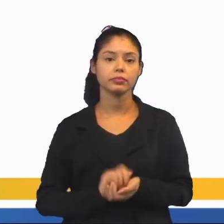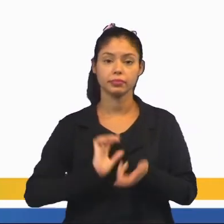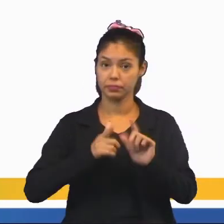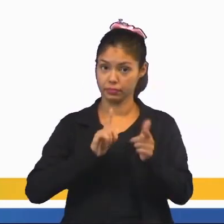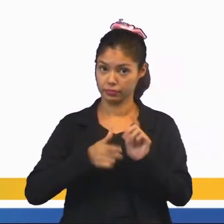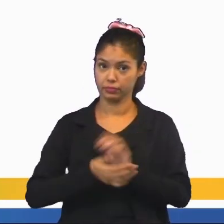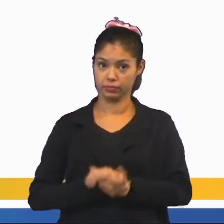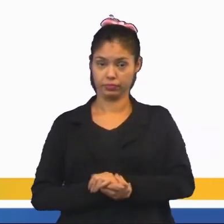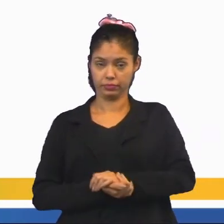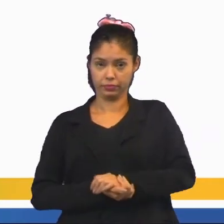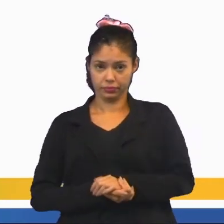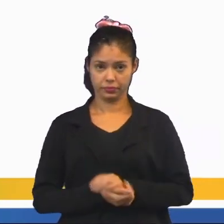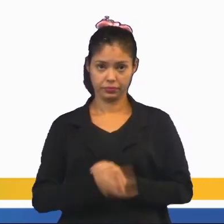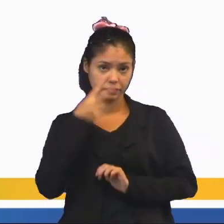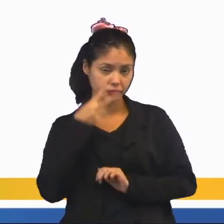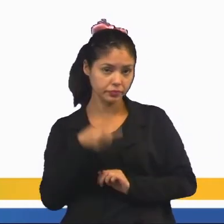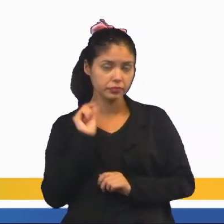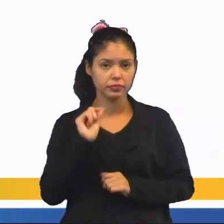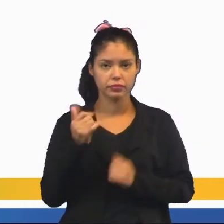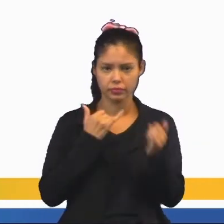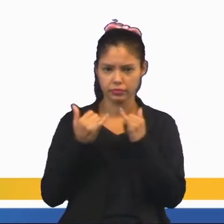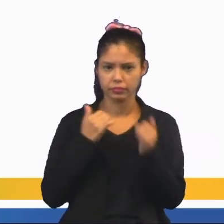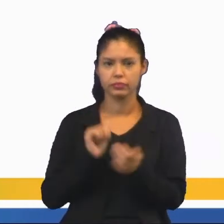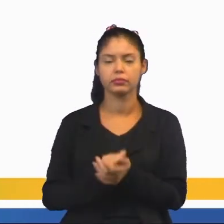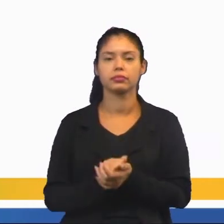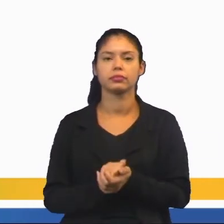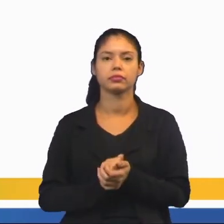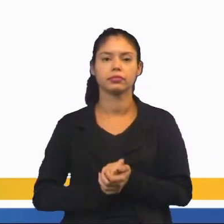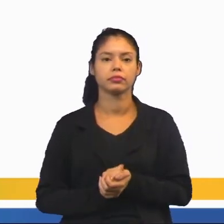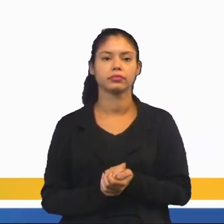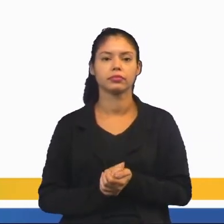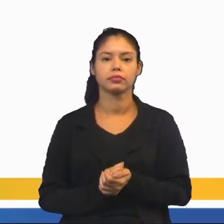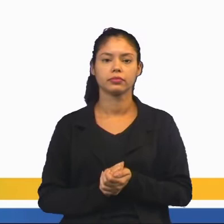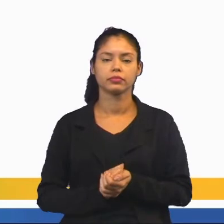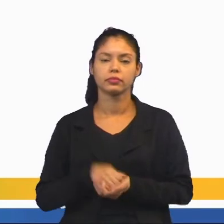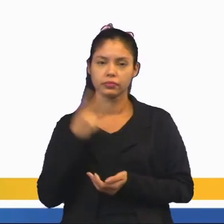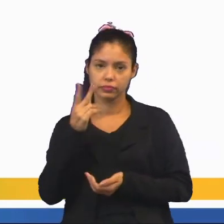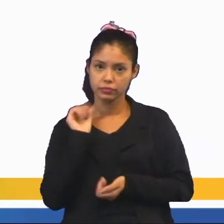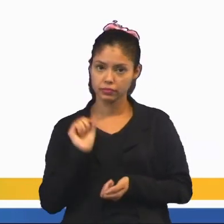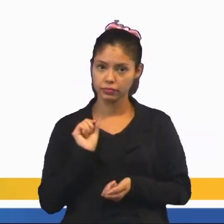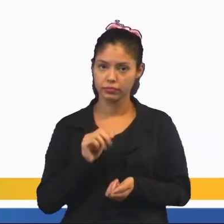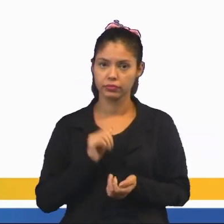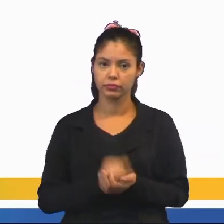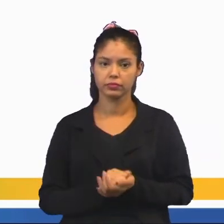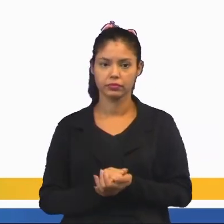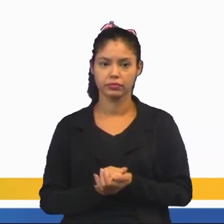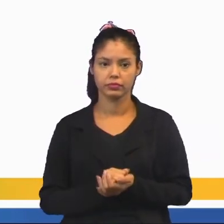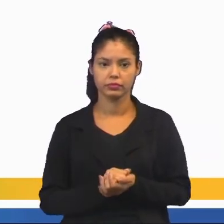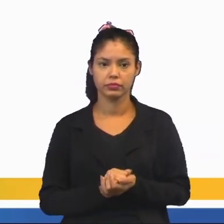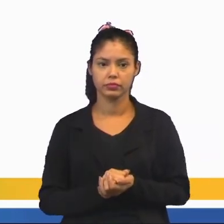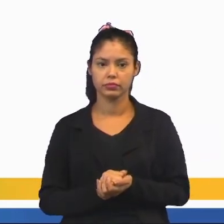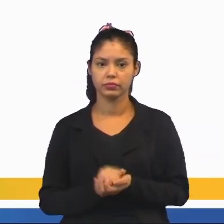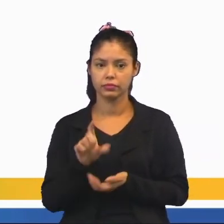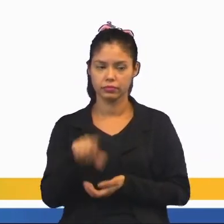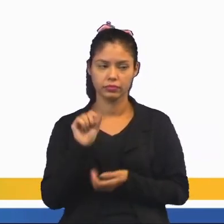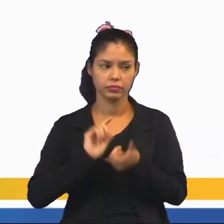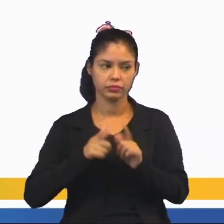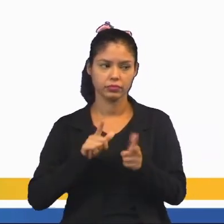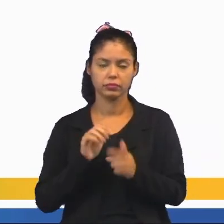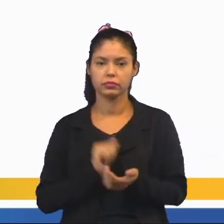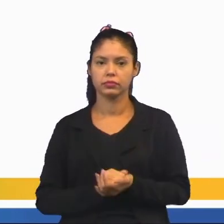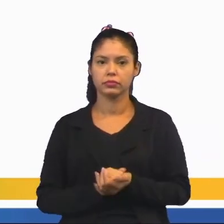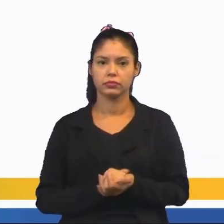A letra. Mas veja o que é a informação que o probleminha me dá. Me diz que essa letra que ele quer